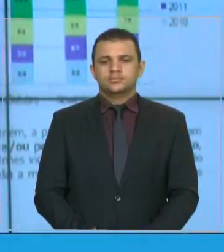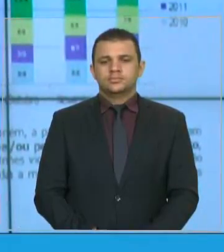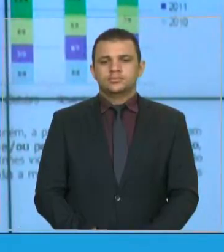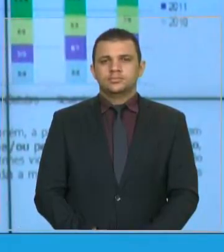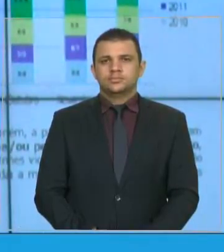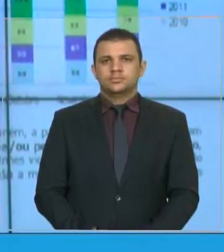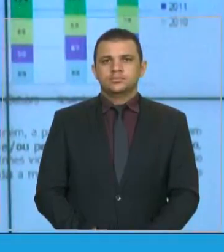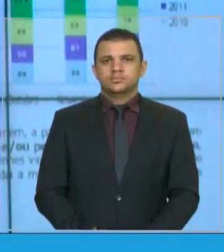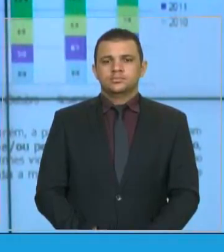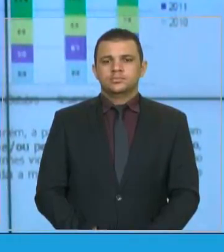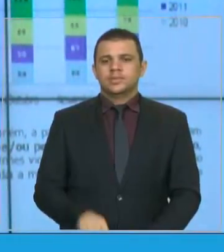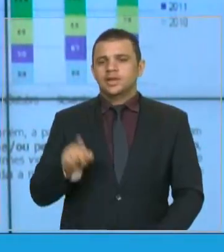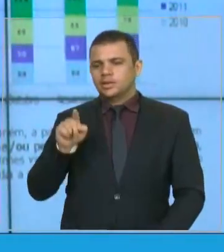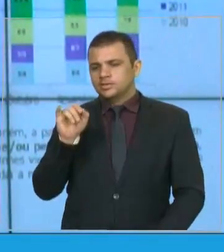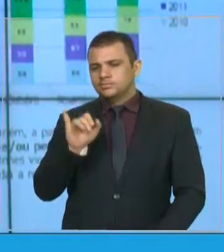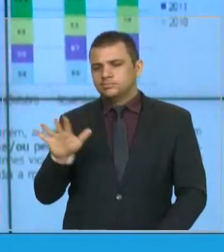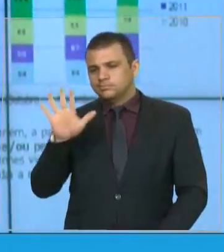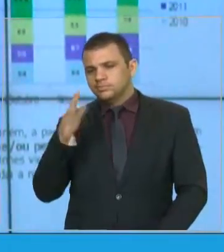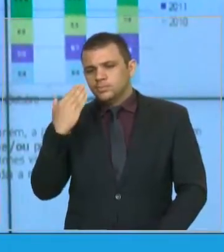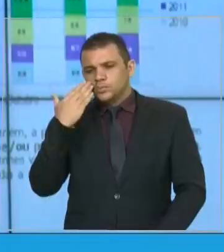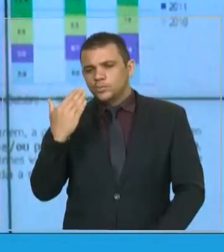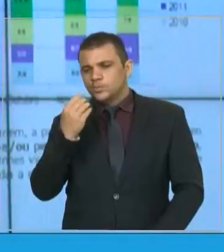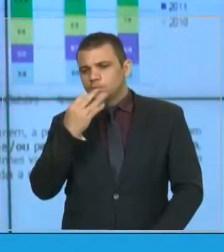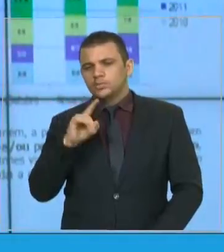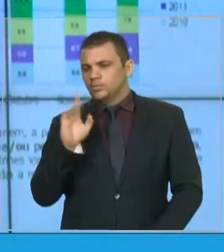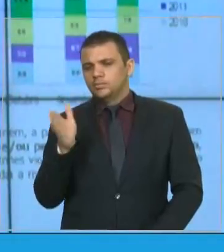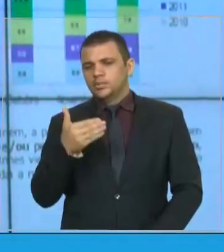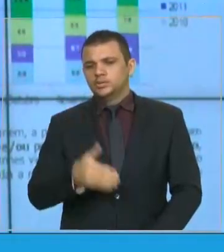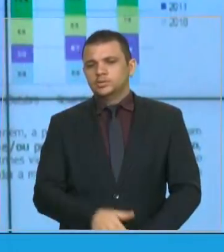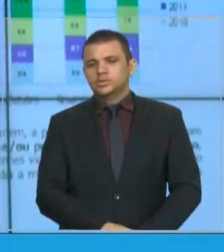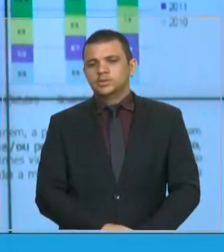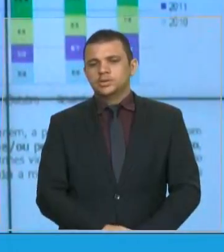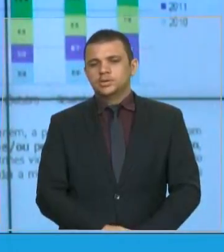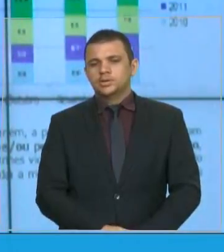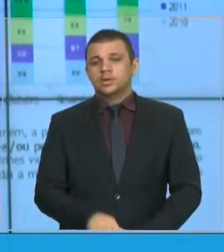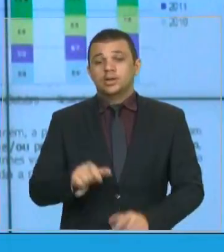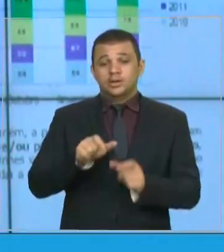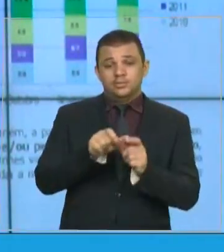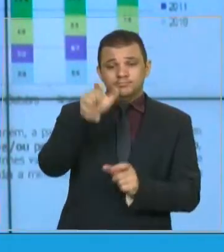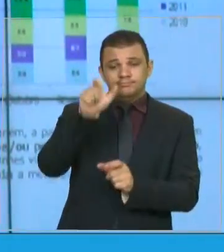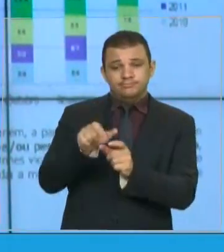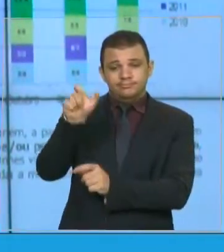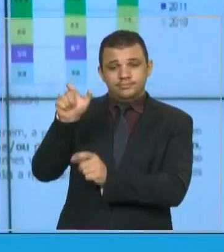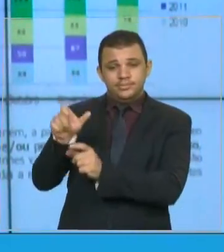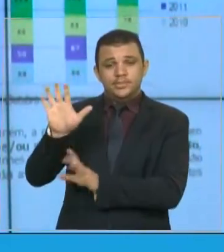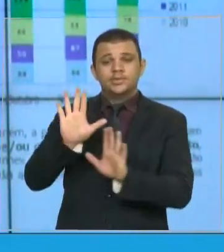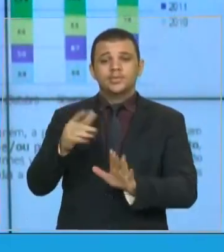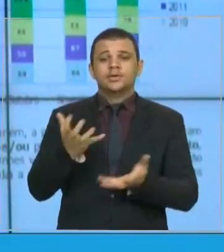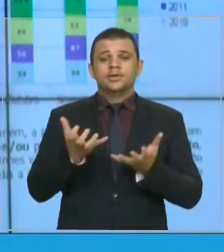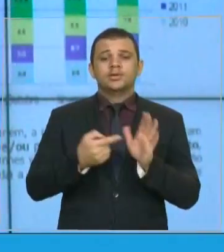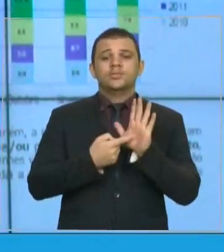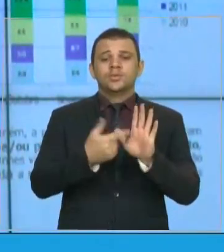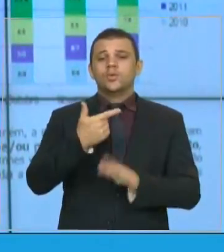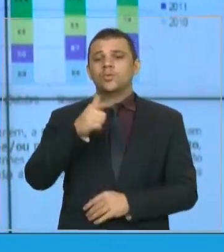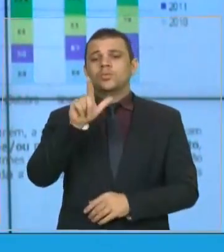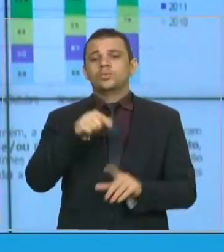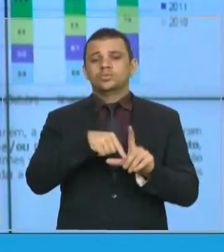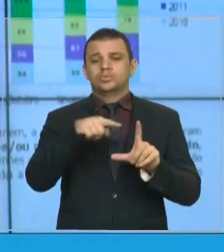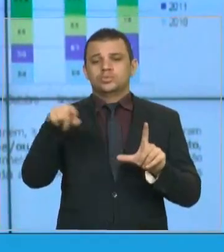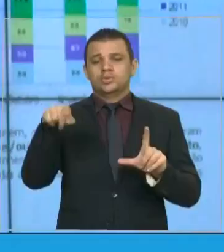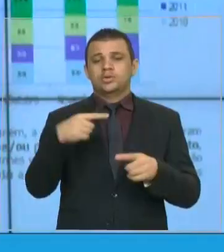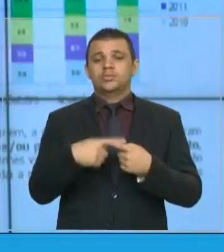Esse não representa bem, mas pode passar mais um pouco. São as colunas, não? Mas eu quero chegar até o ponto que fica mais fácil